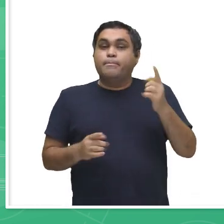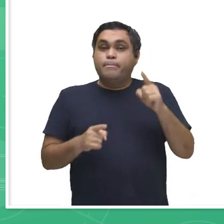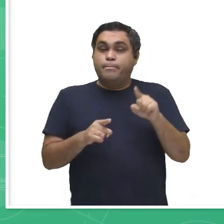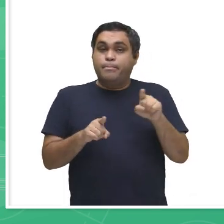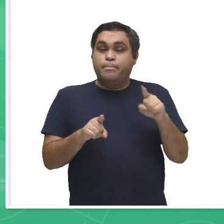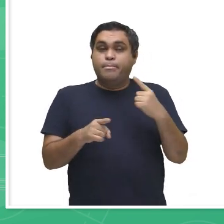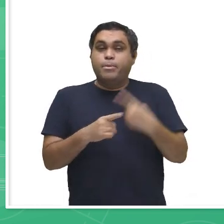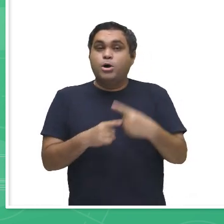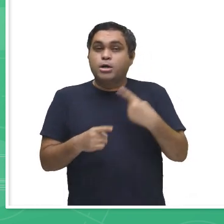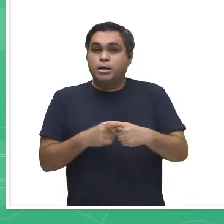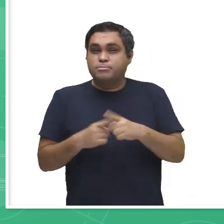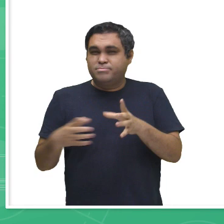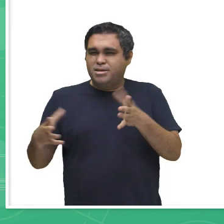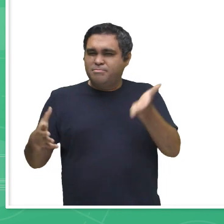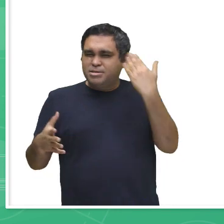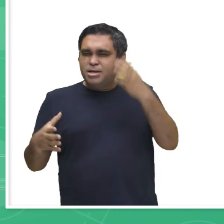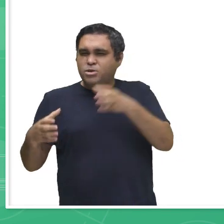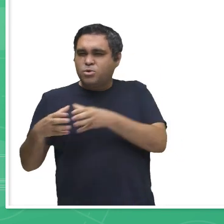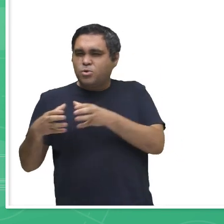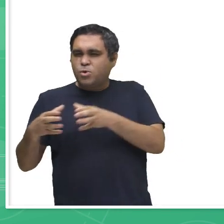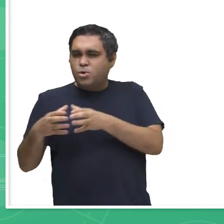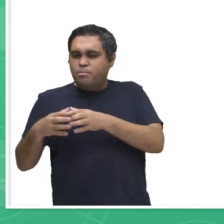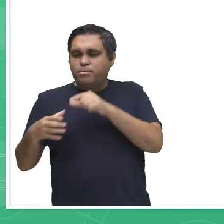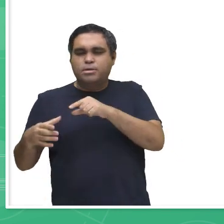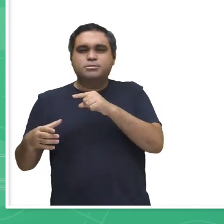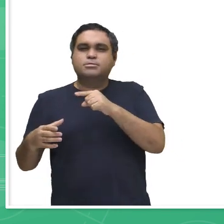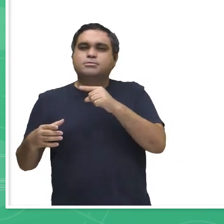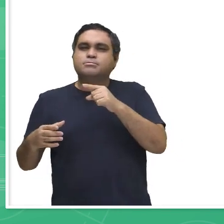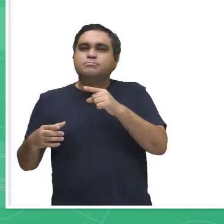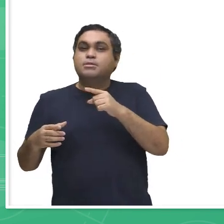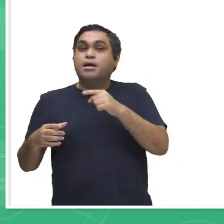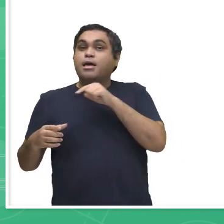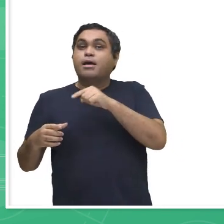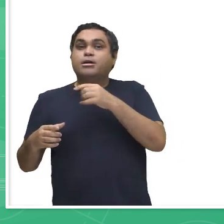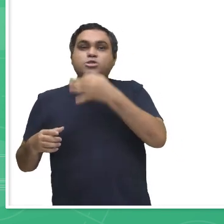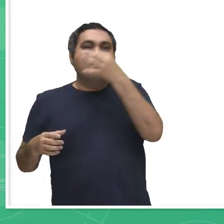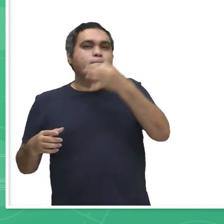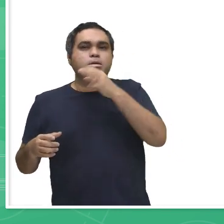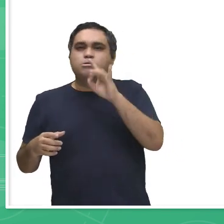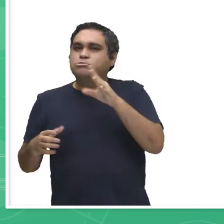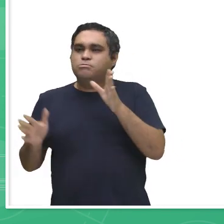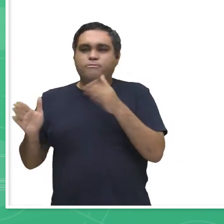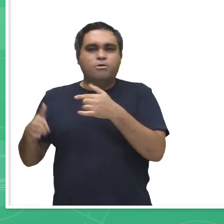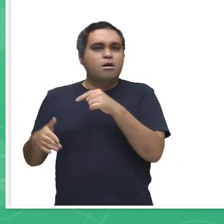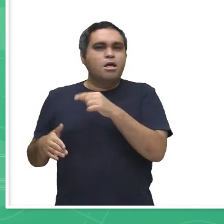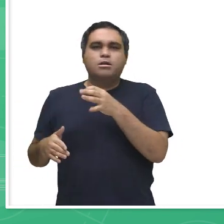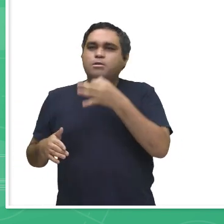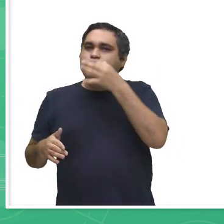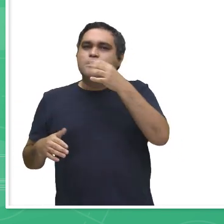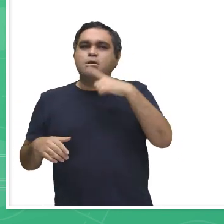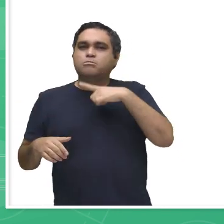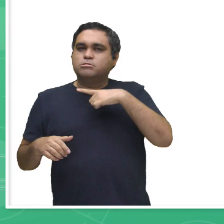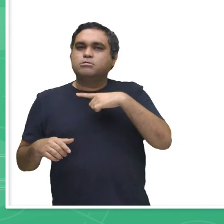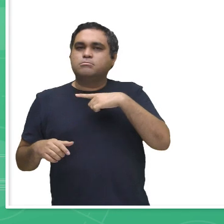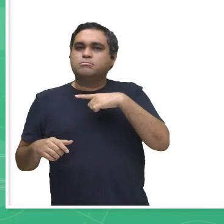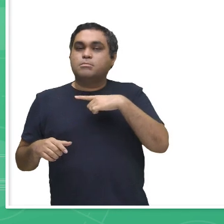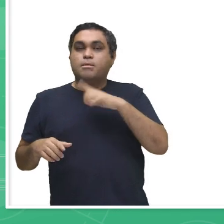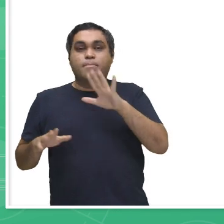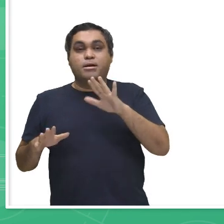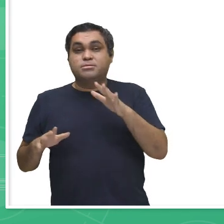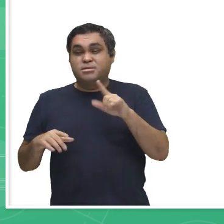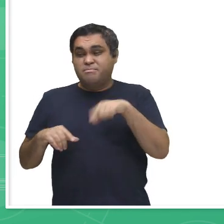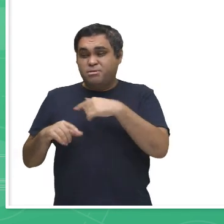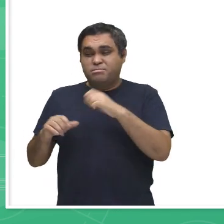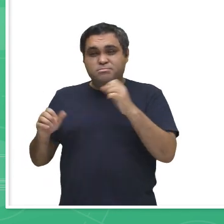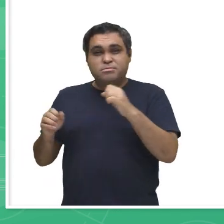de alguns privilegiados, agora elas vão ser o quê? Difundidas